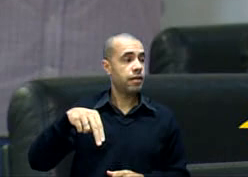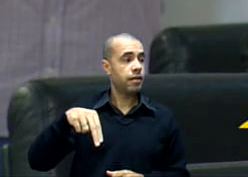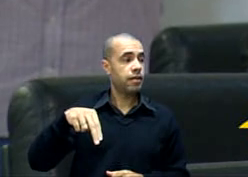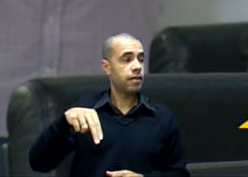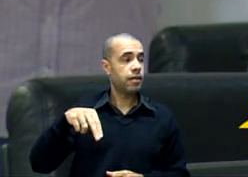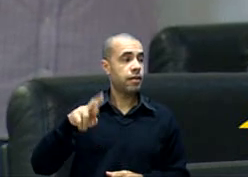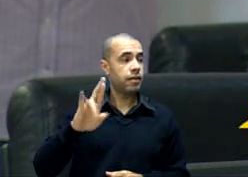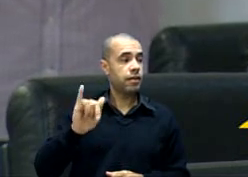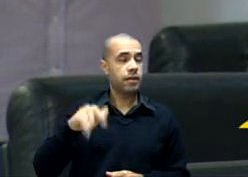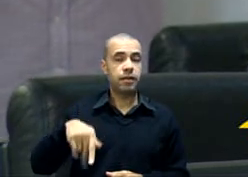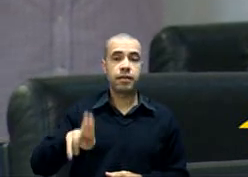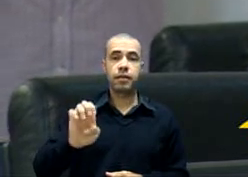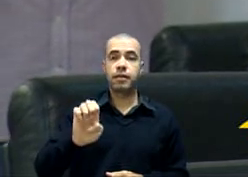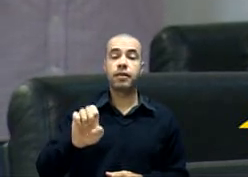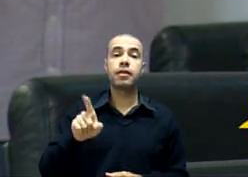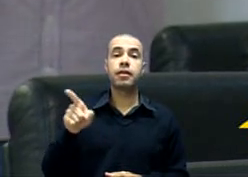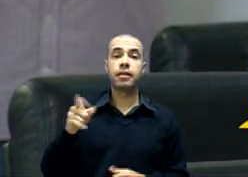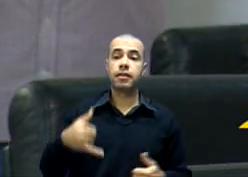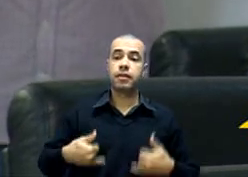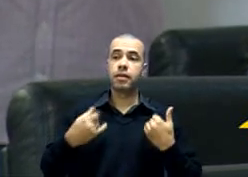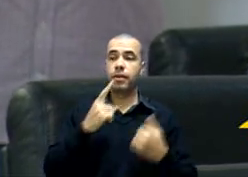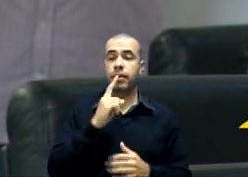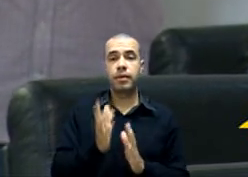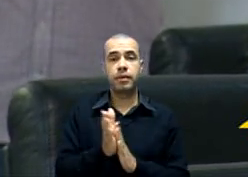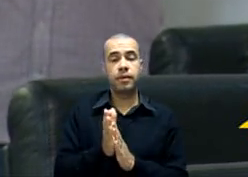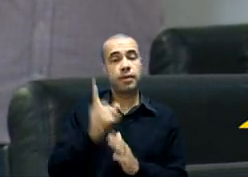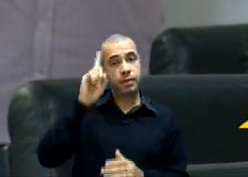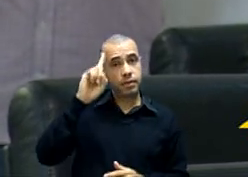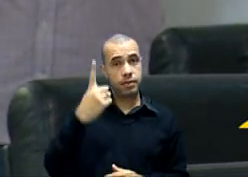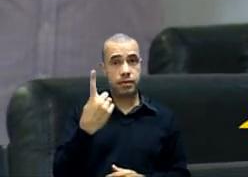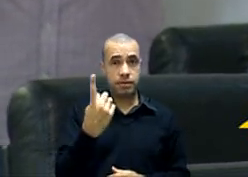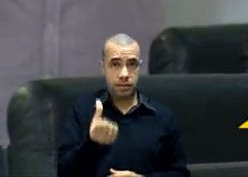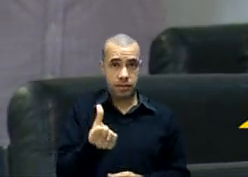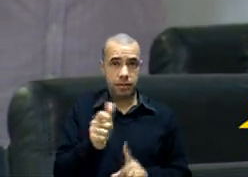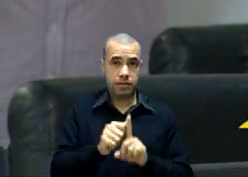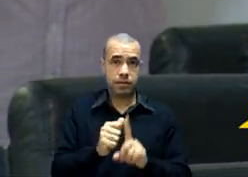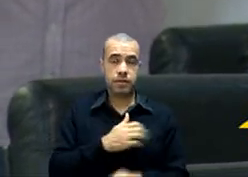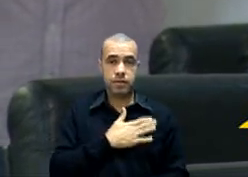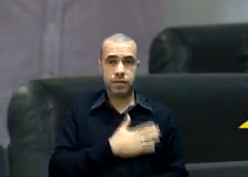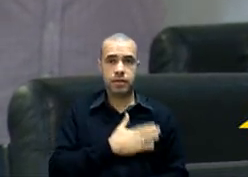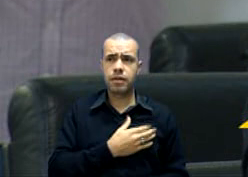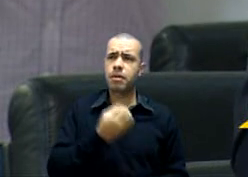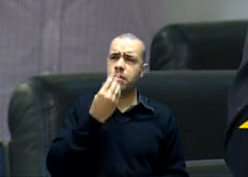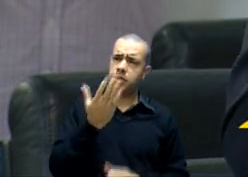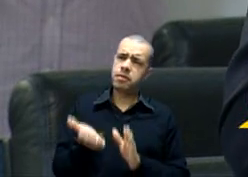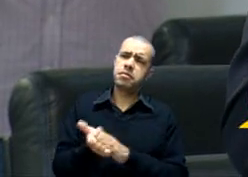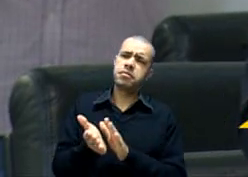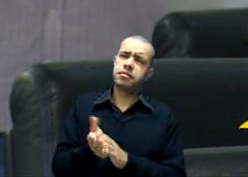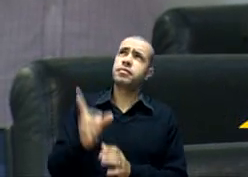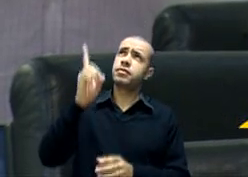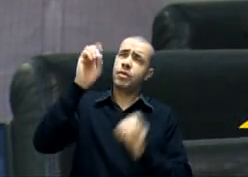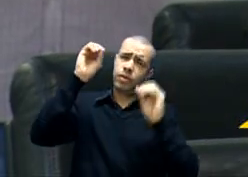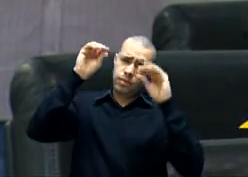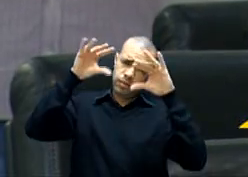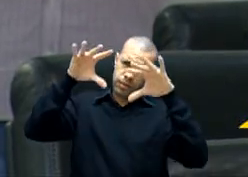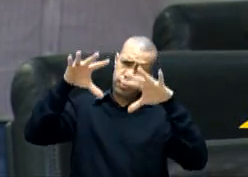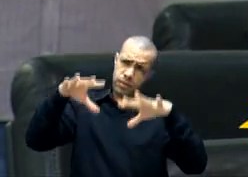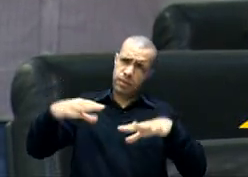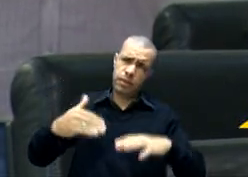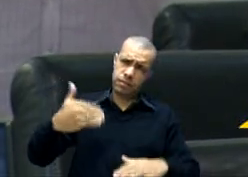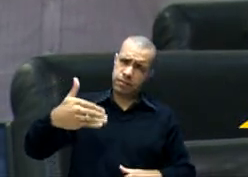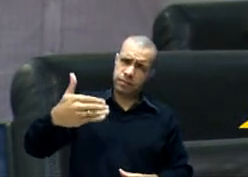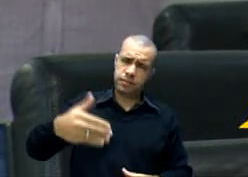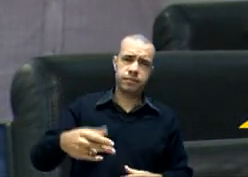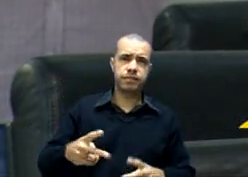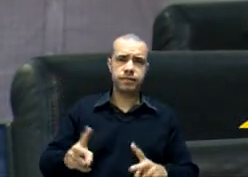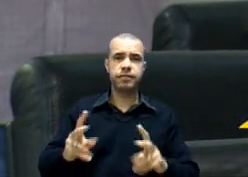natalícia, comemorada no dia 16 de agosto. Parabéns, Henrique, que Deus possa te abençoar de uma forma realmente muito grande. E